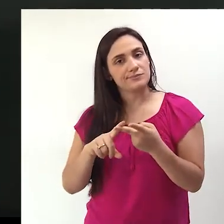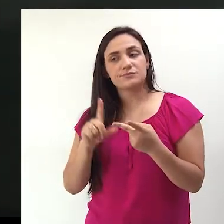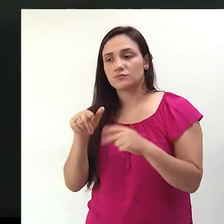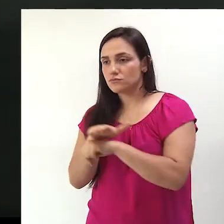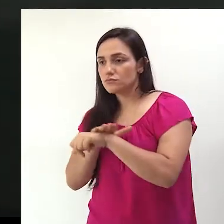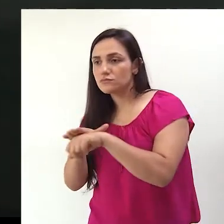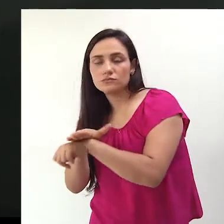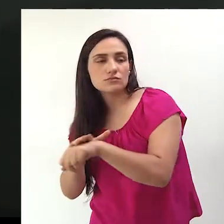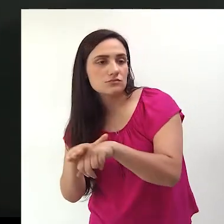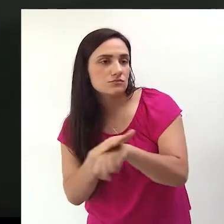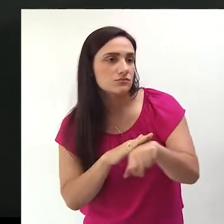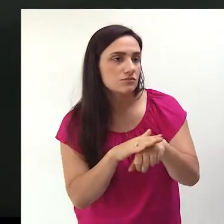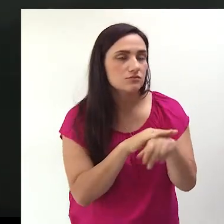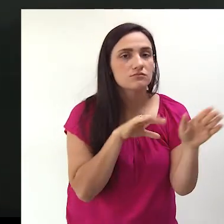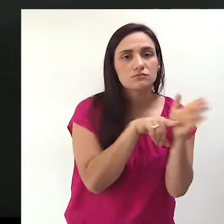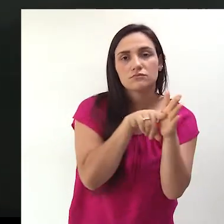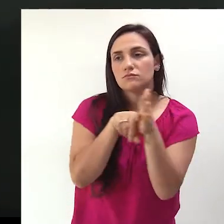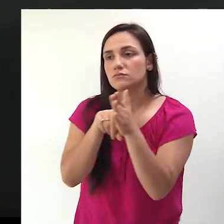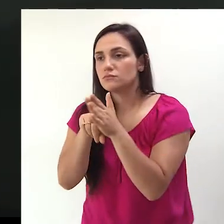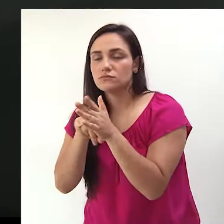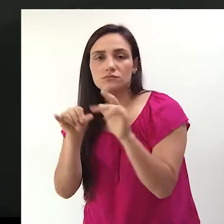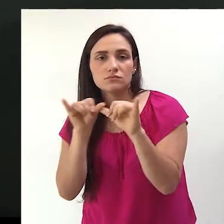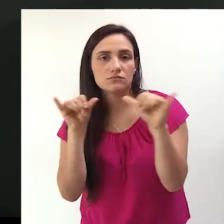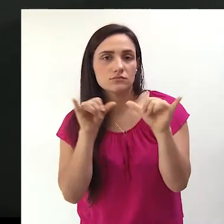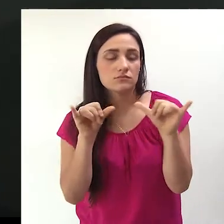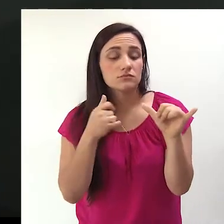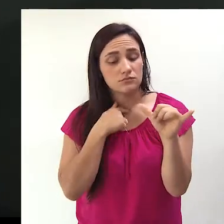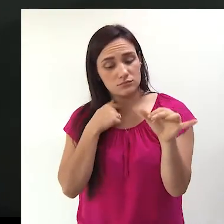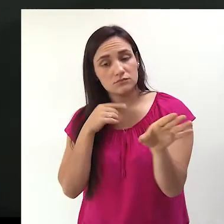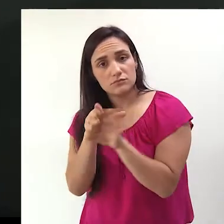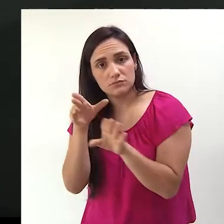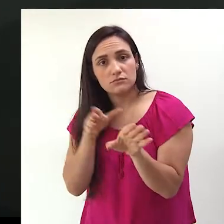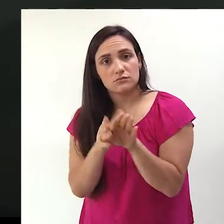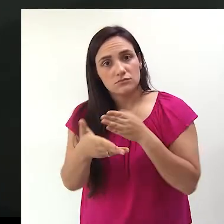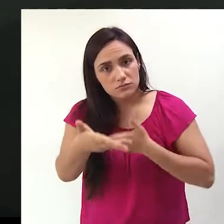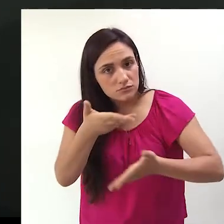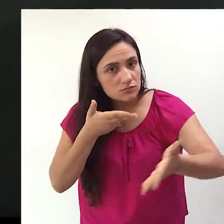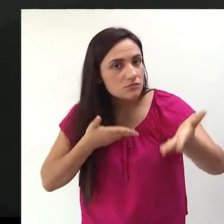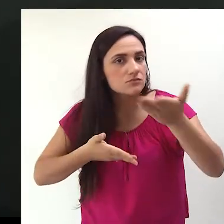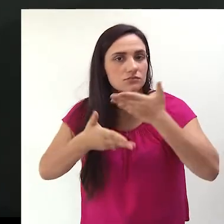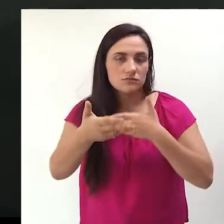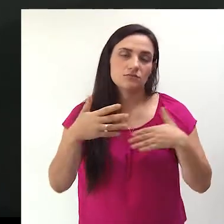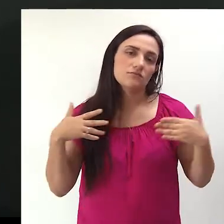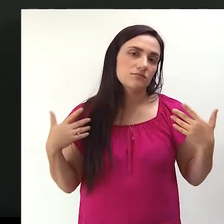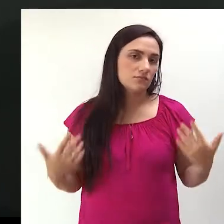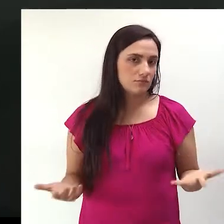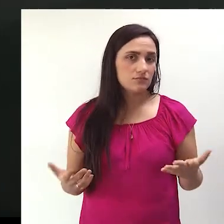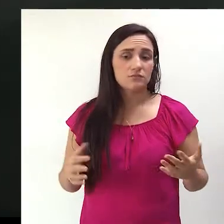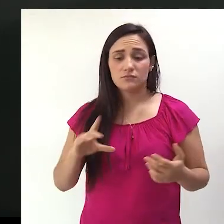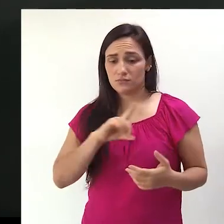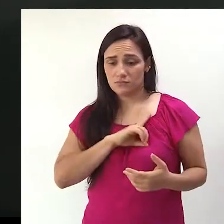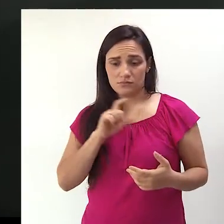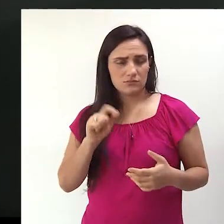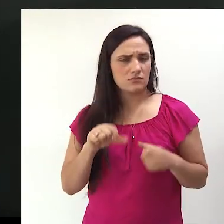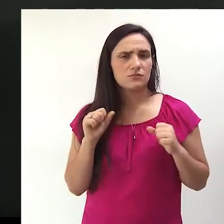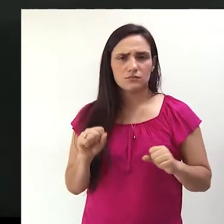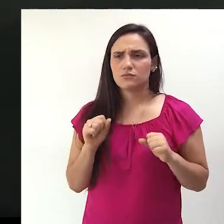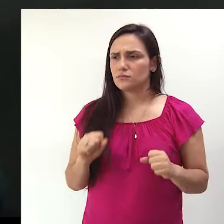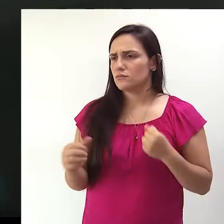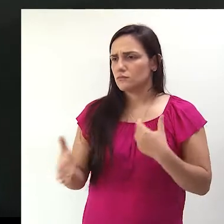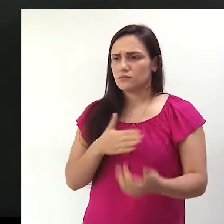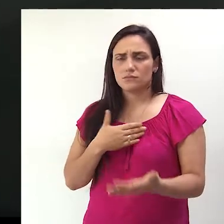para a troca de informações, né? No lado prático, a delegacia está de portas abertas, independente